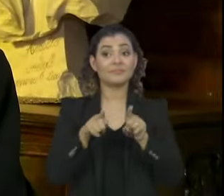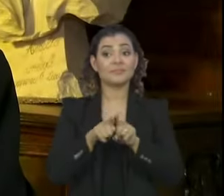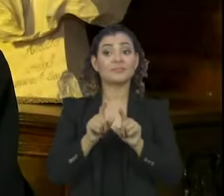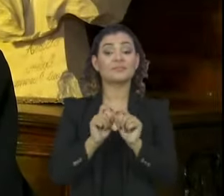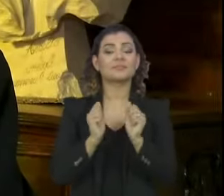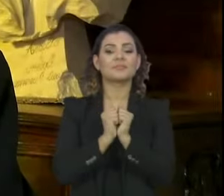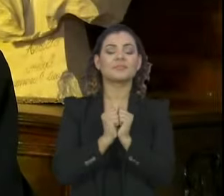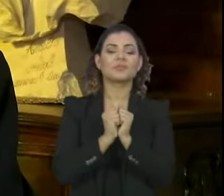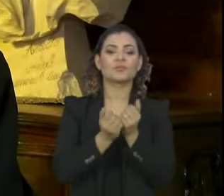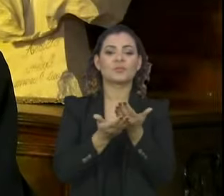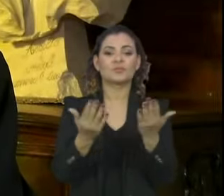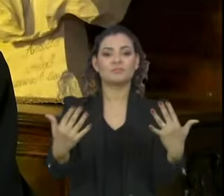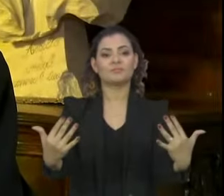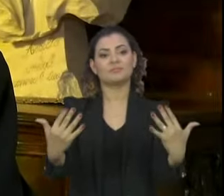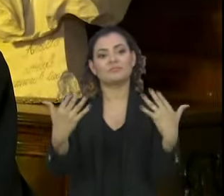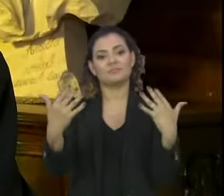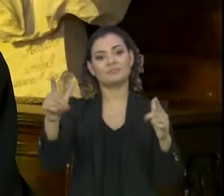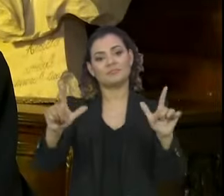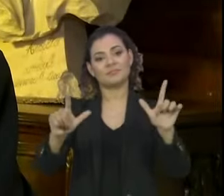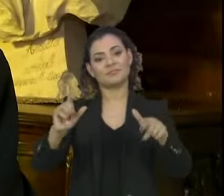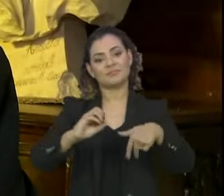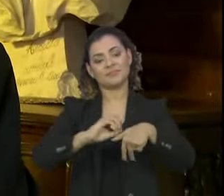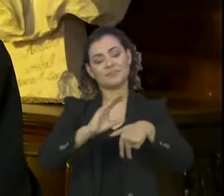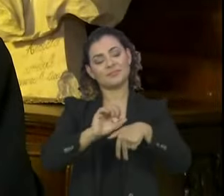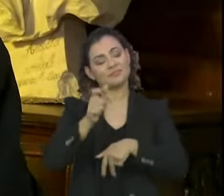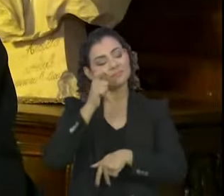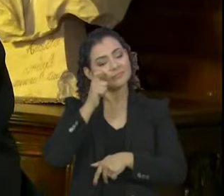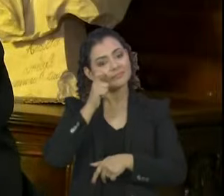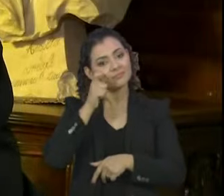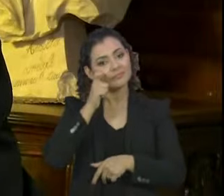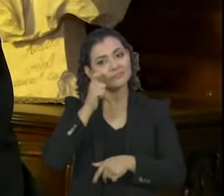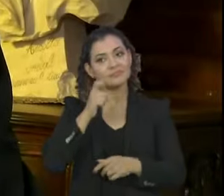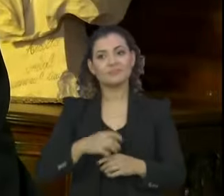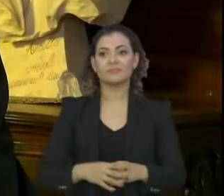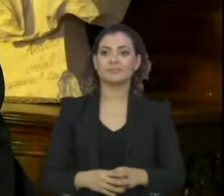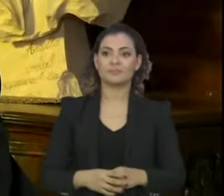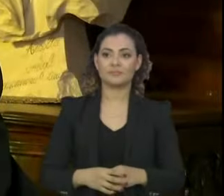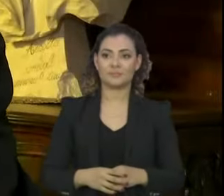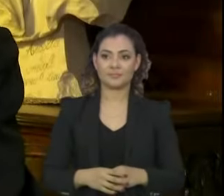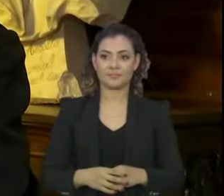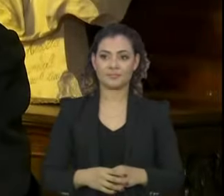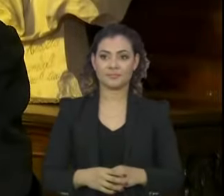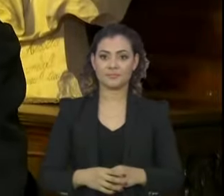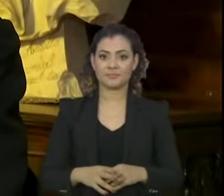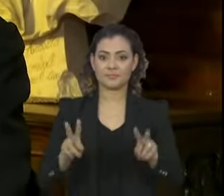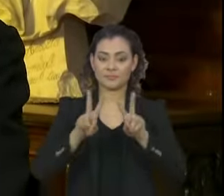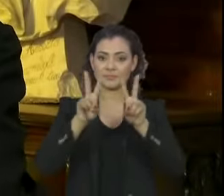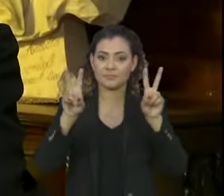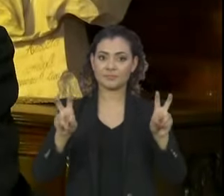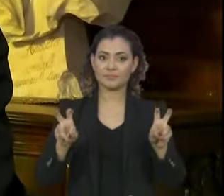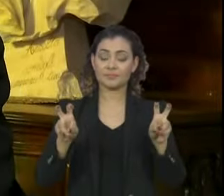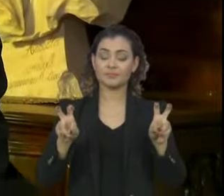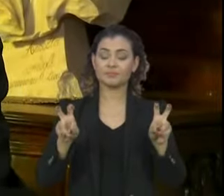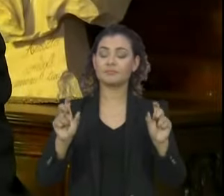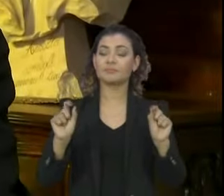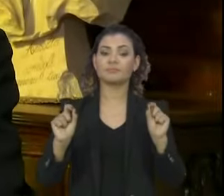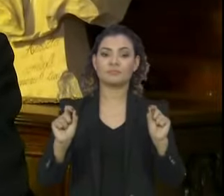com o público da TV Cultura é para falar